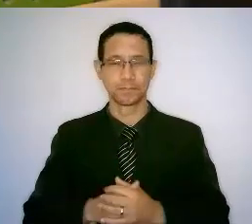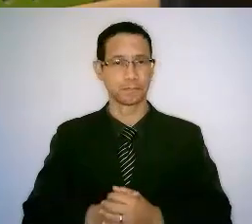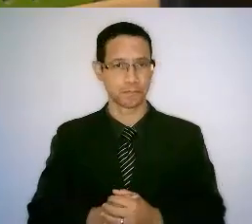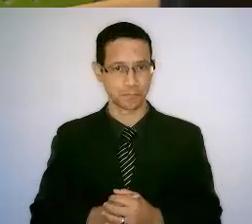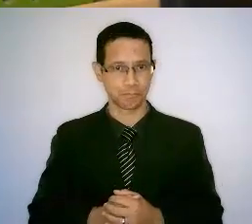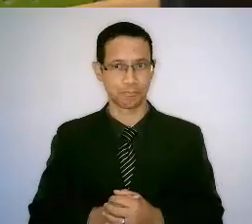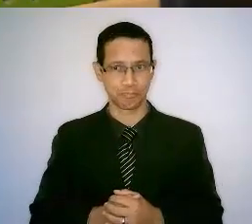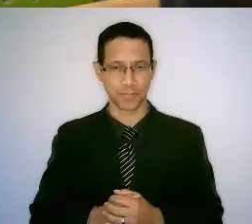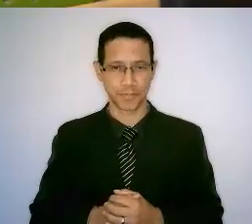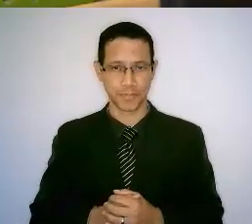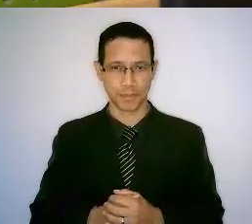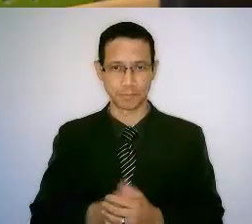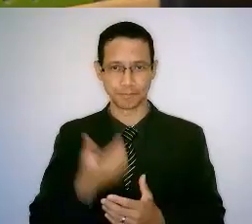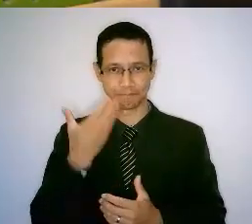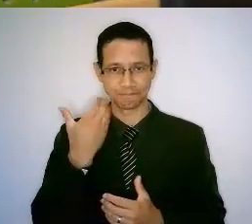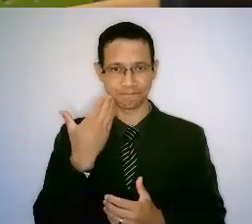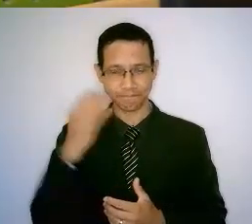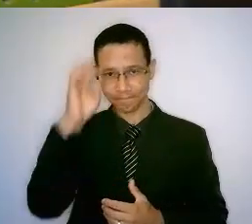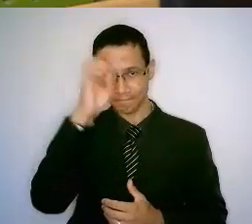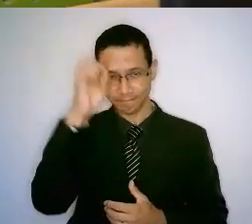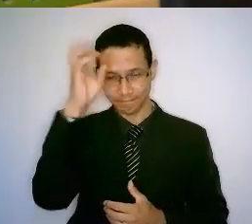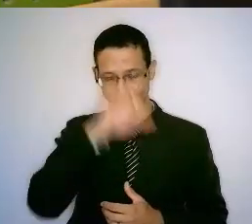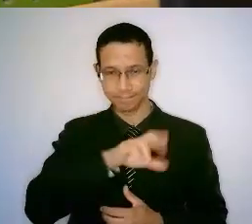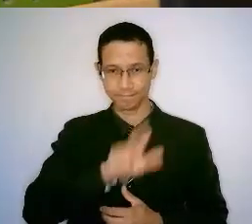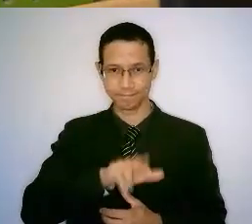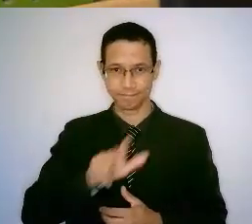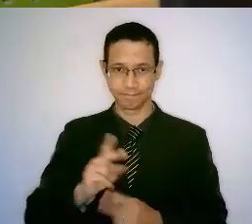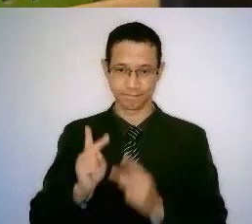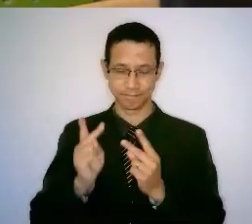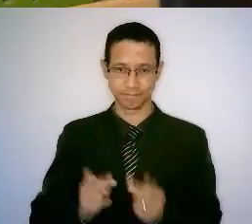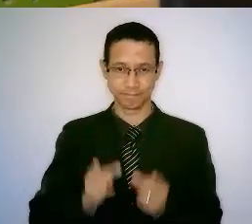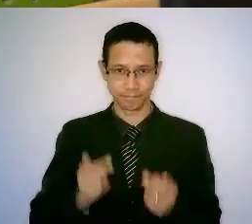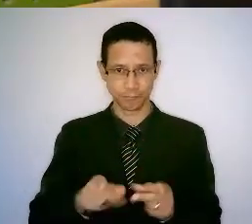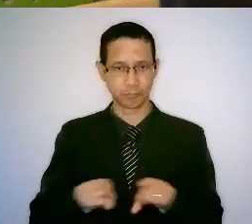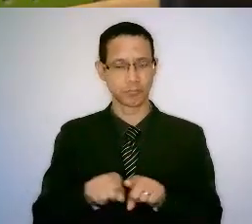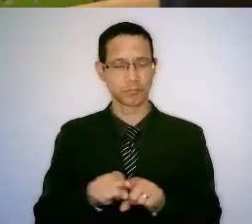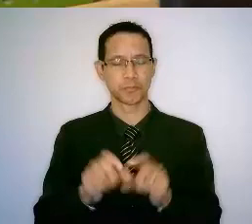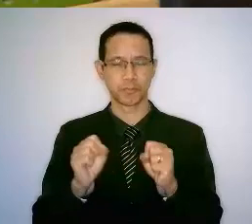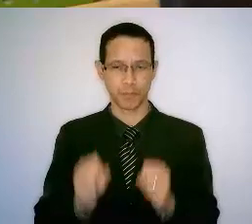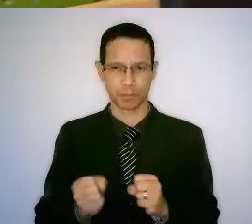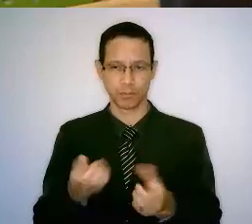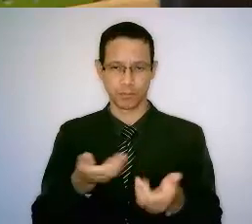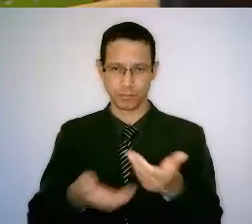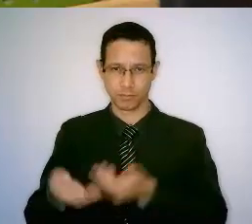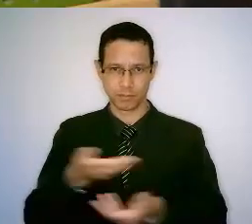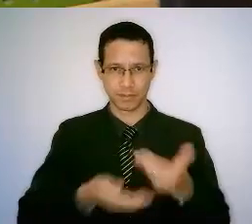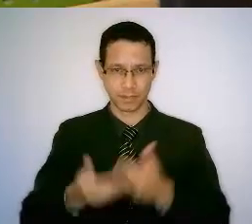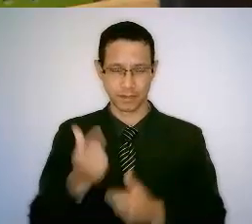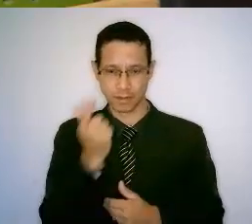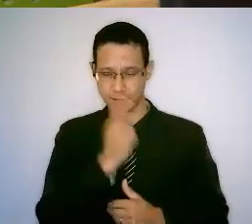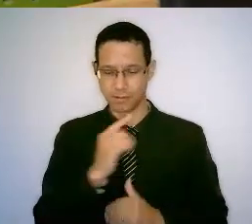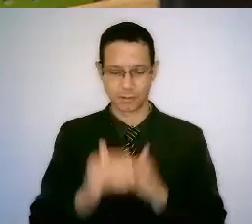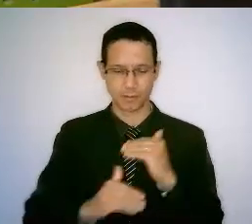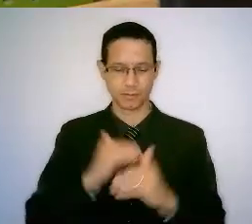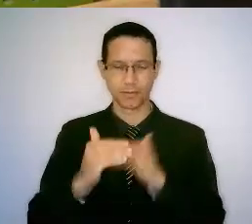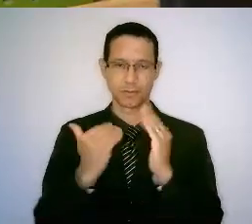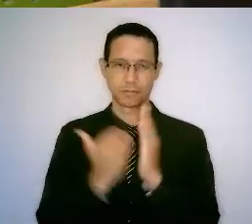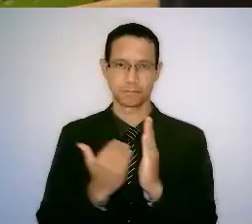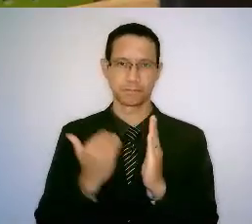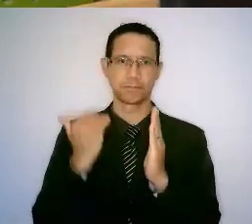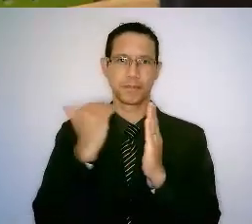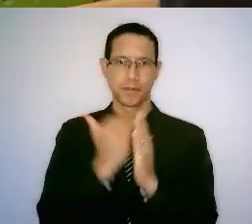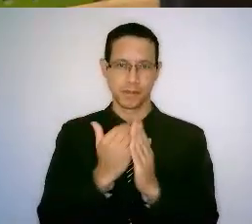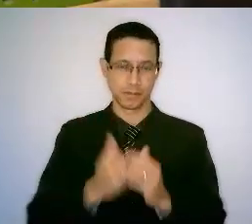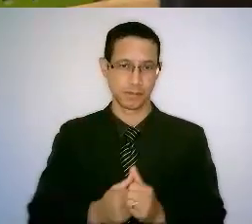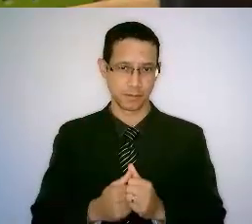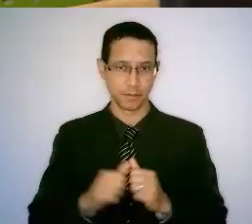aprendidas em outras visitas possam ser também compartilhadas para que nós possamos desenvolver cada vez mais um